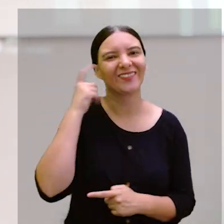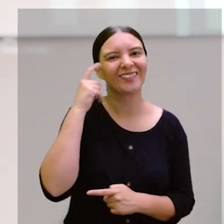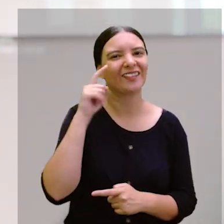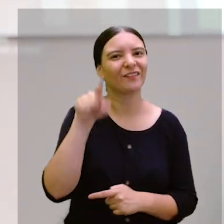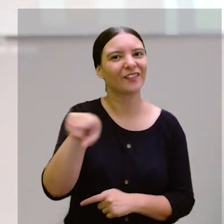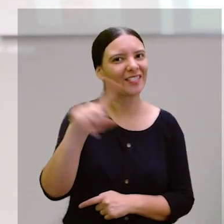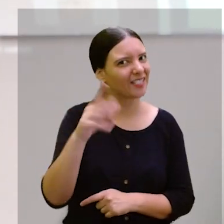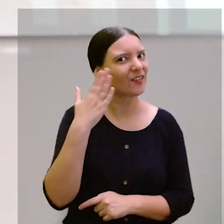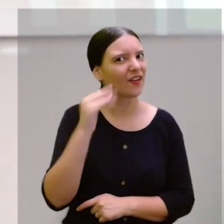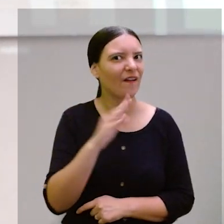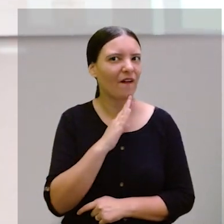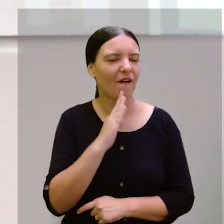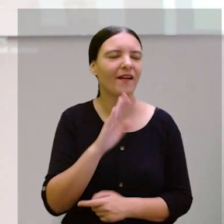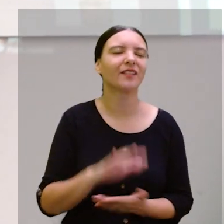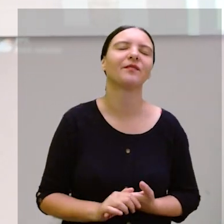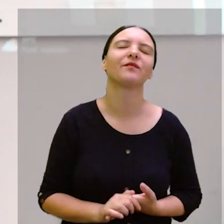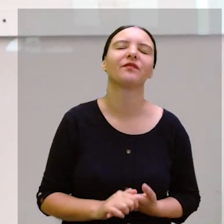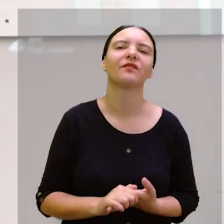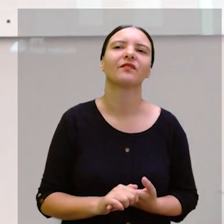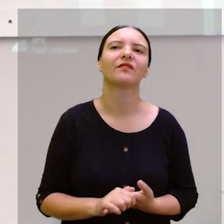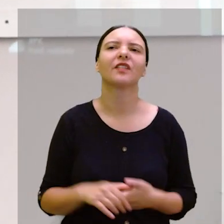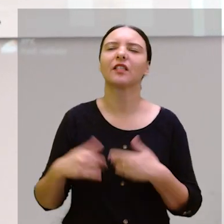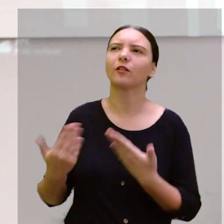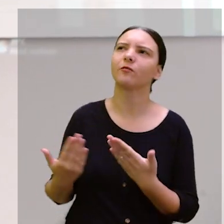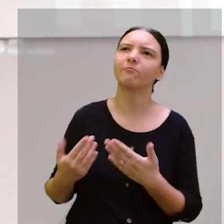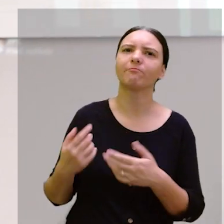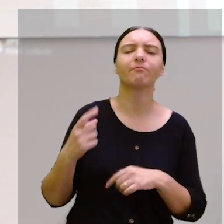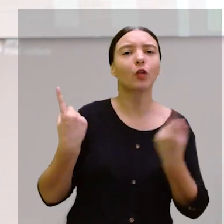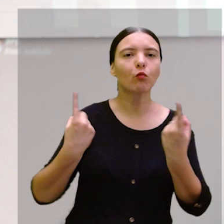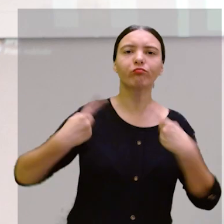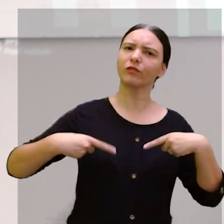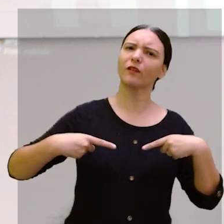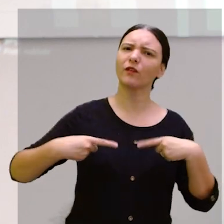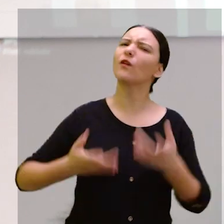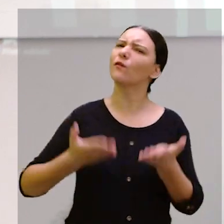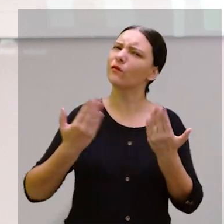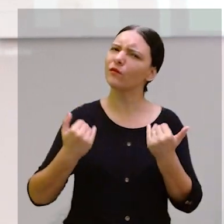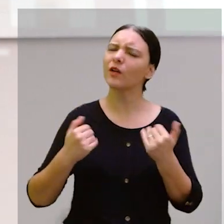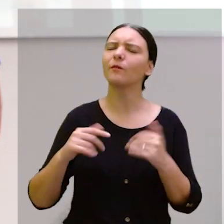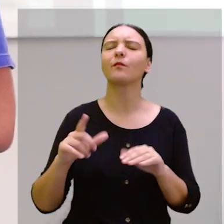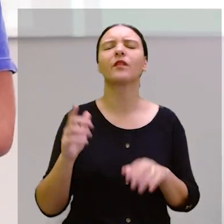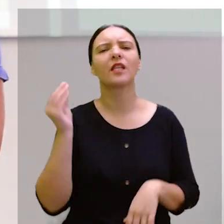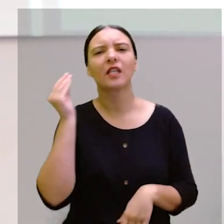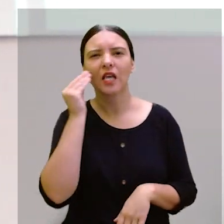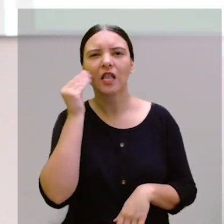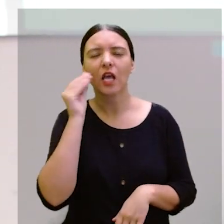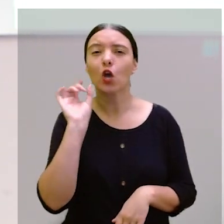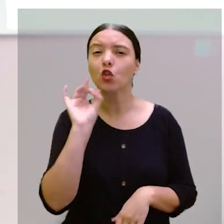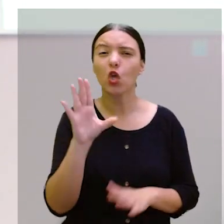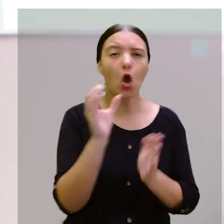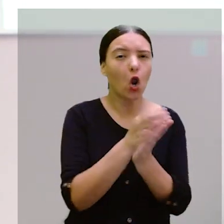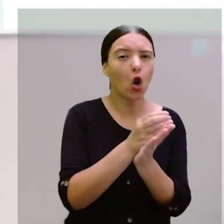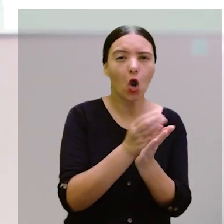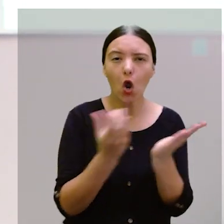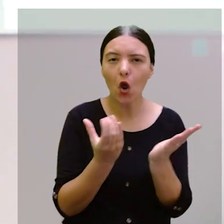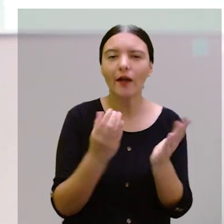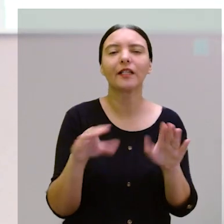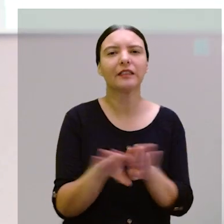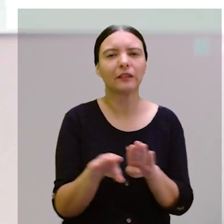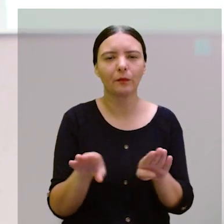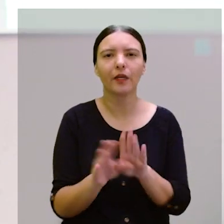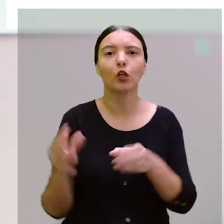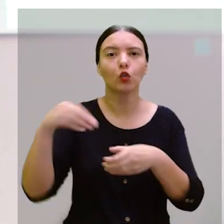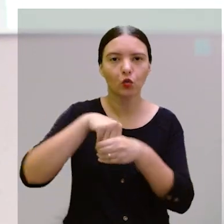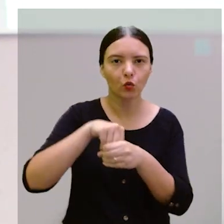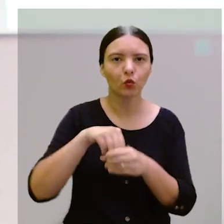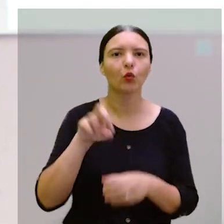Bom, e aí eles propuseram um desafio, assim, vamos lançar uma coleção só com cronistas, incluindo o Rubem